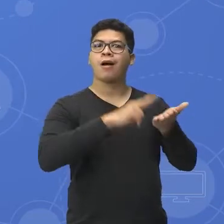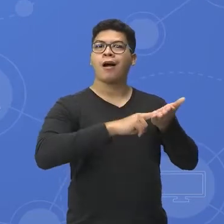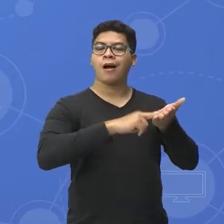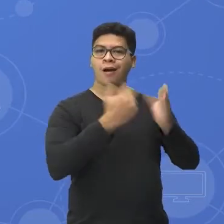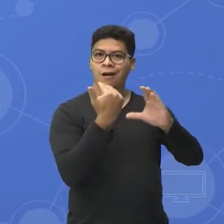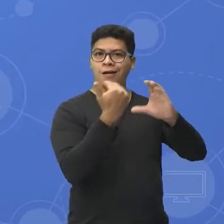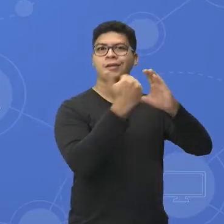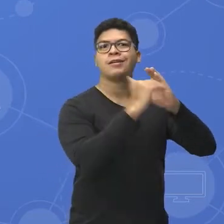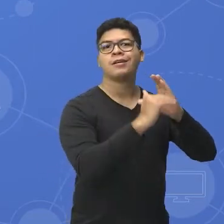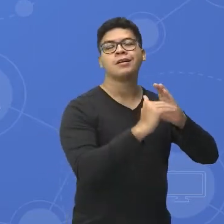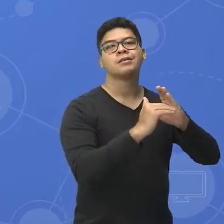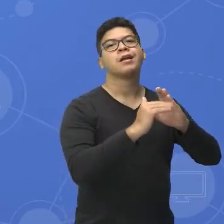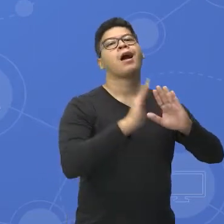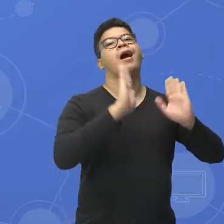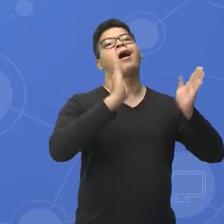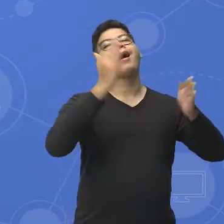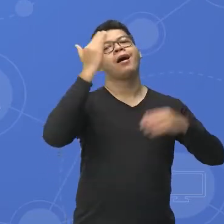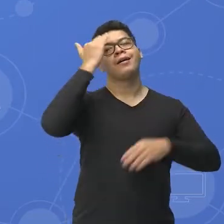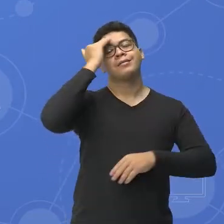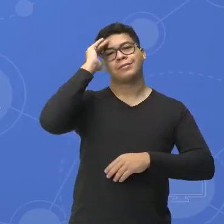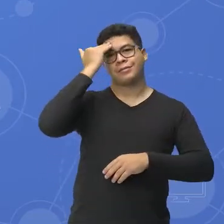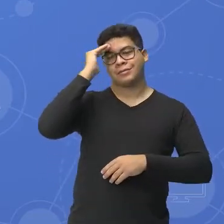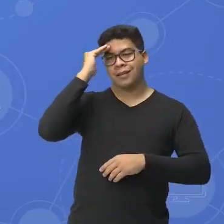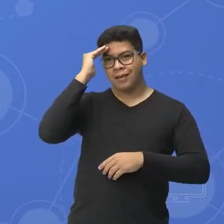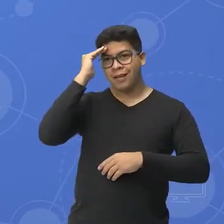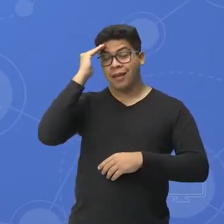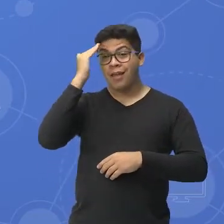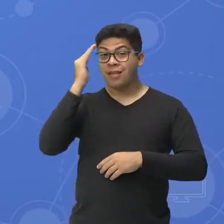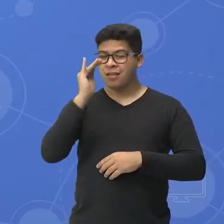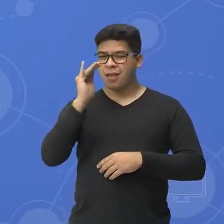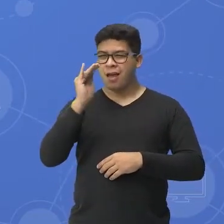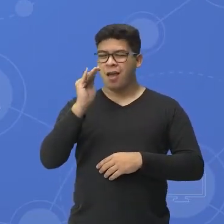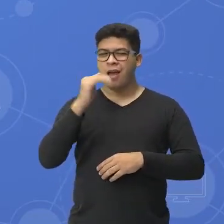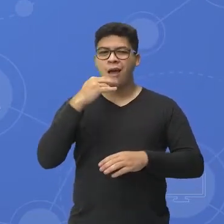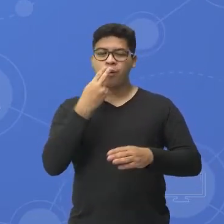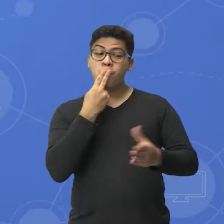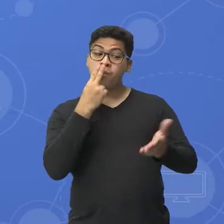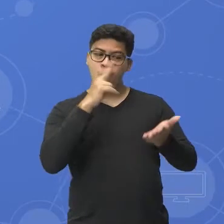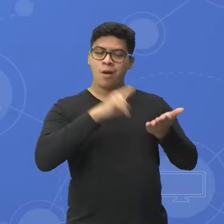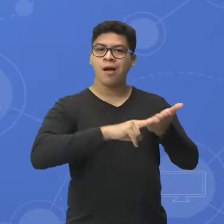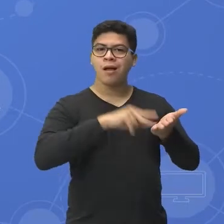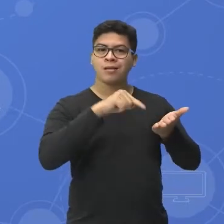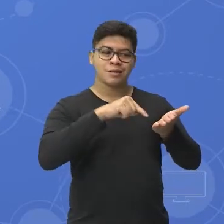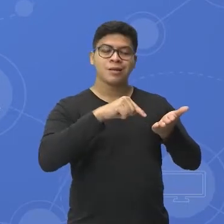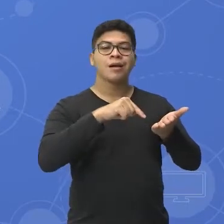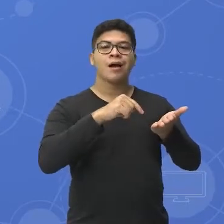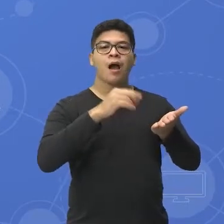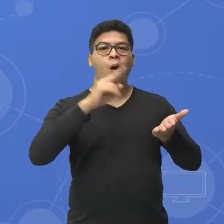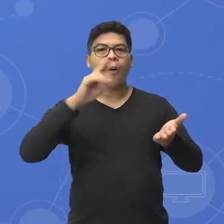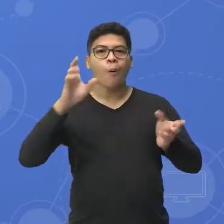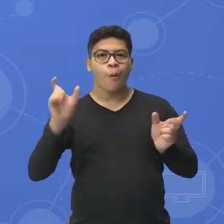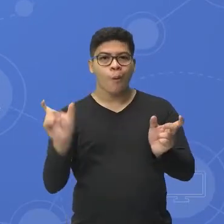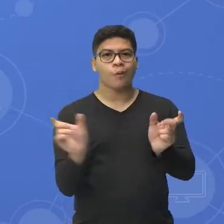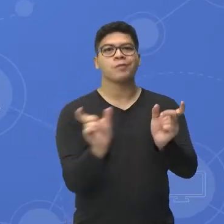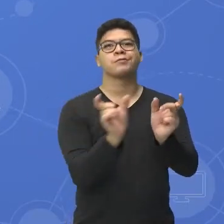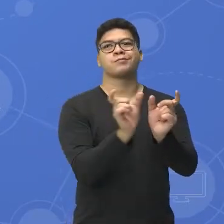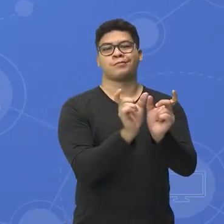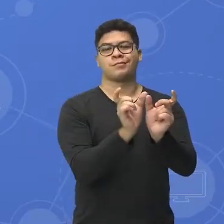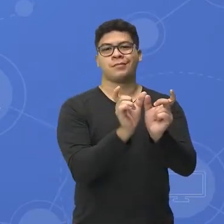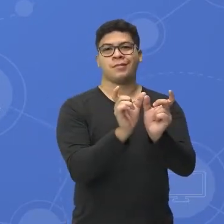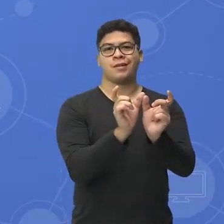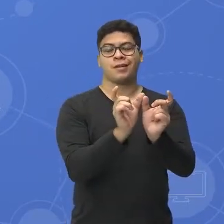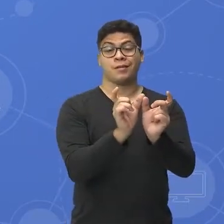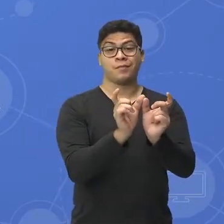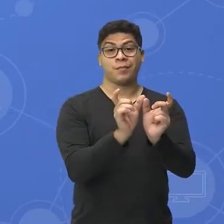gente já entendeu aqui o que ela enviou. E aí essa uma carta é esse complemento, tá certo? Aí nesse caso é um